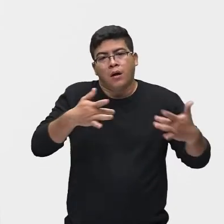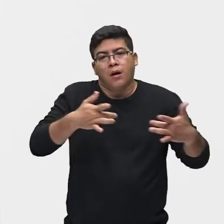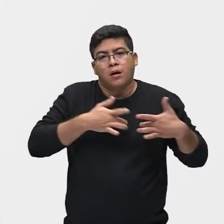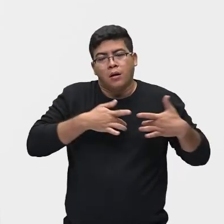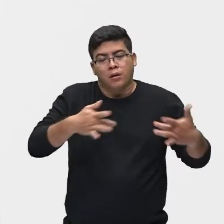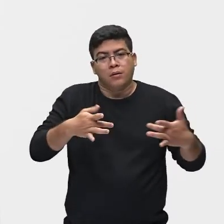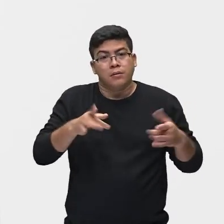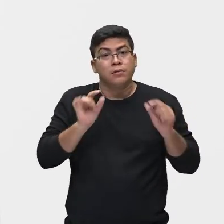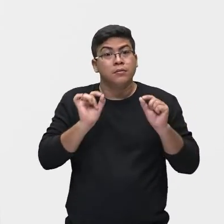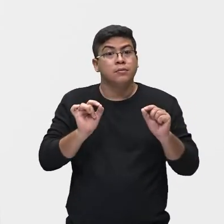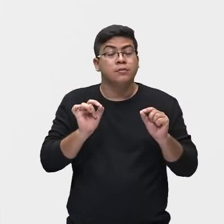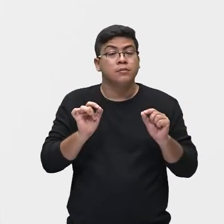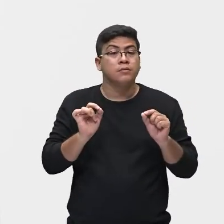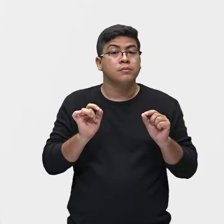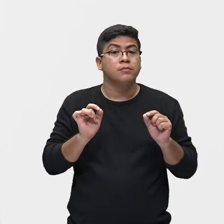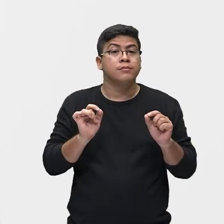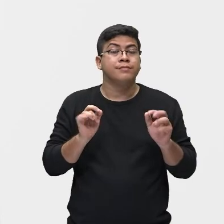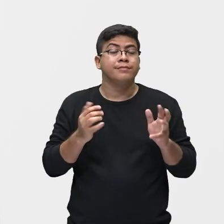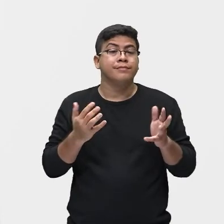como algo